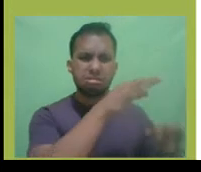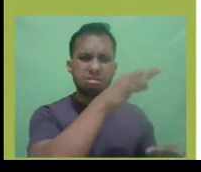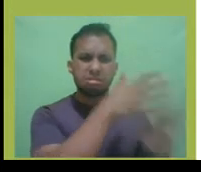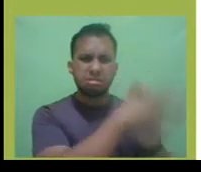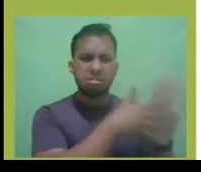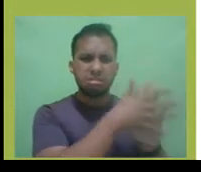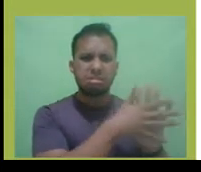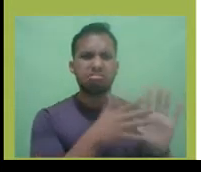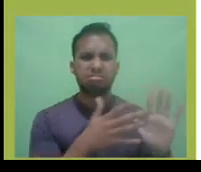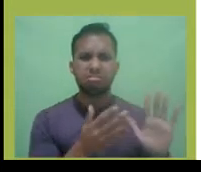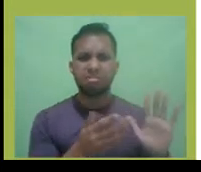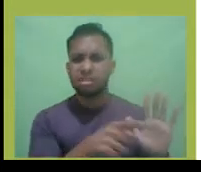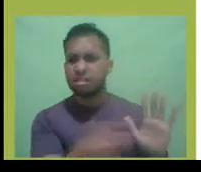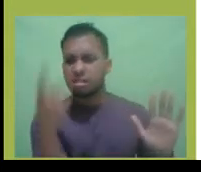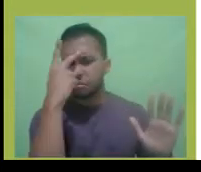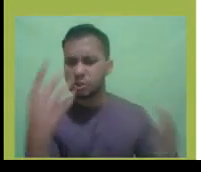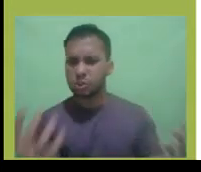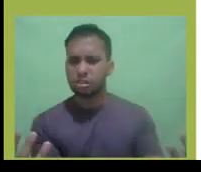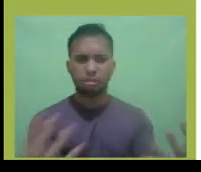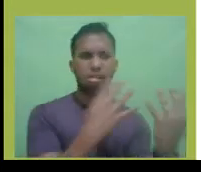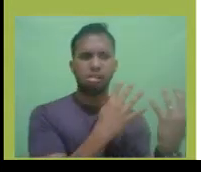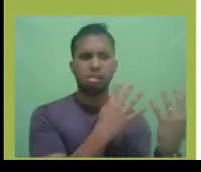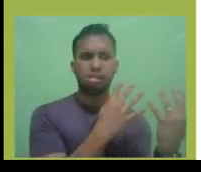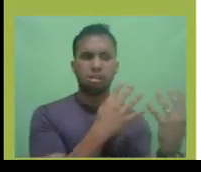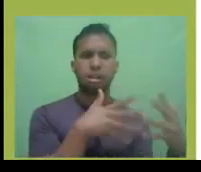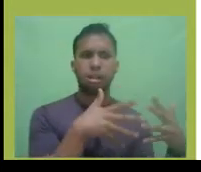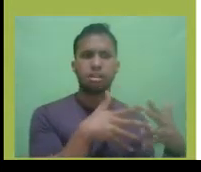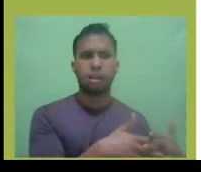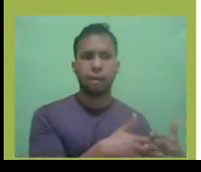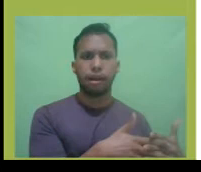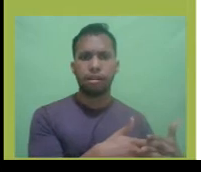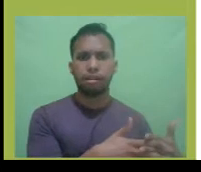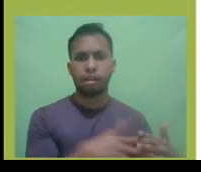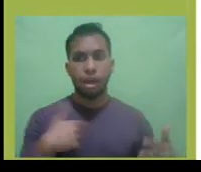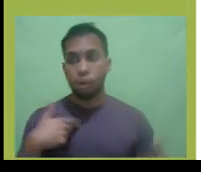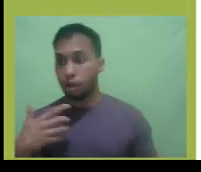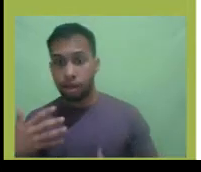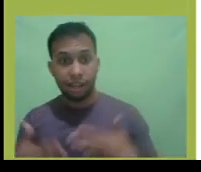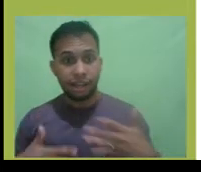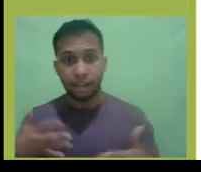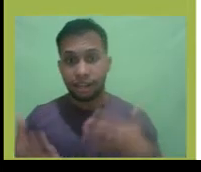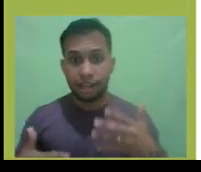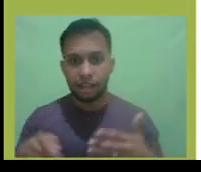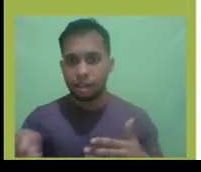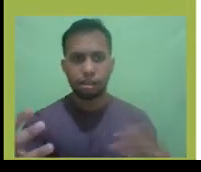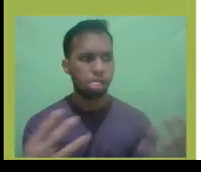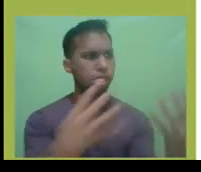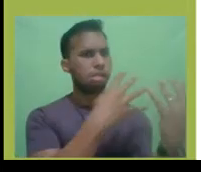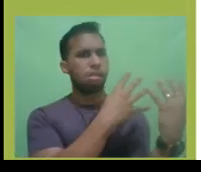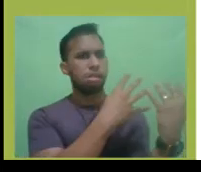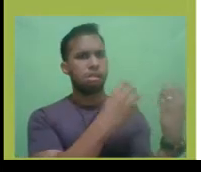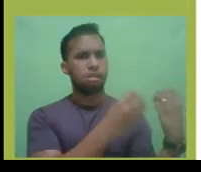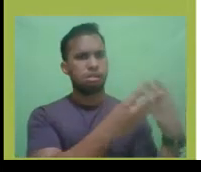pode atrapalhar a atenção e o interesse do espectador no que você está apresentando.